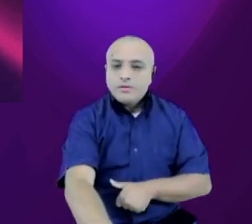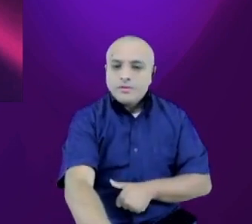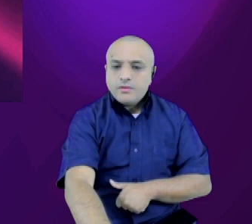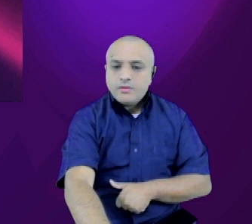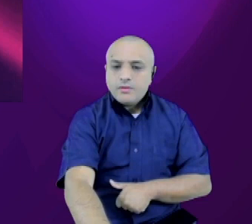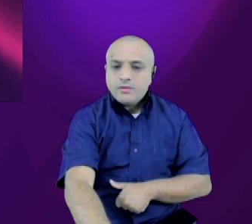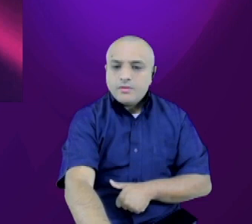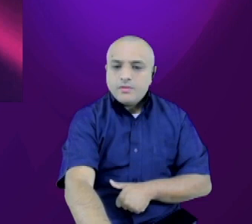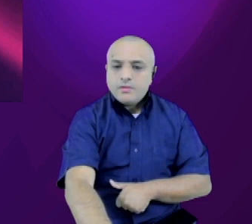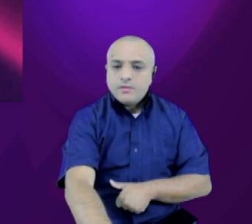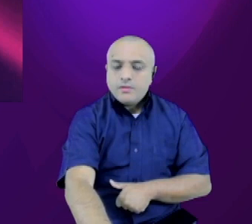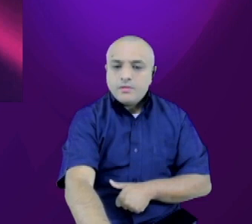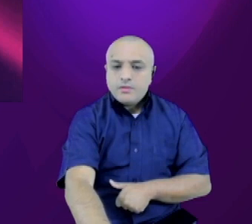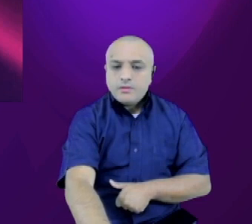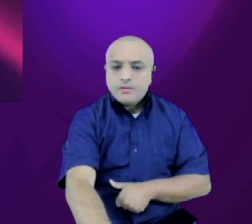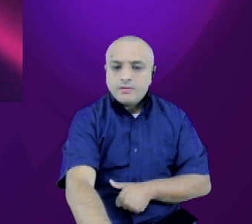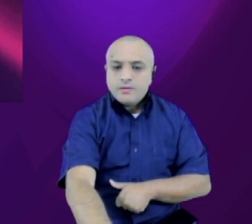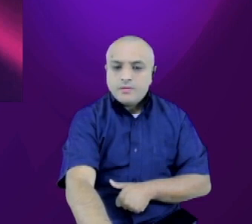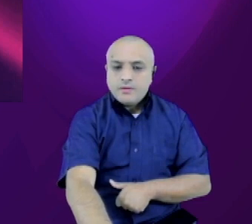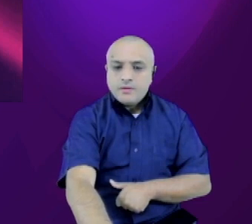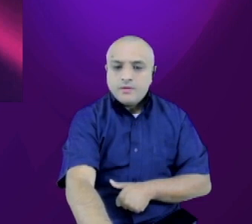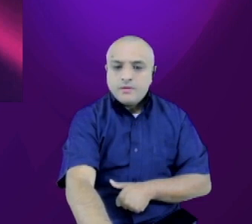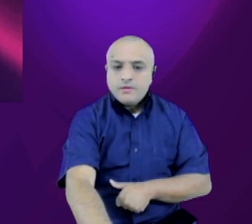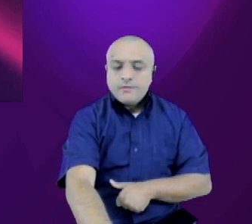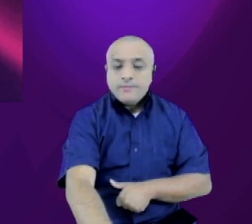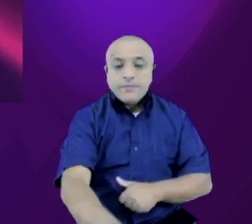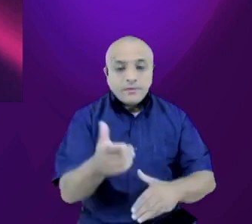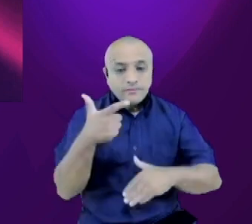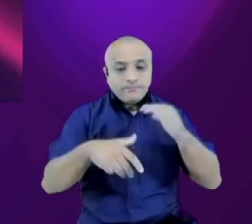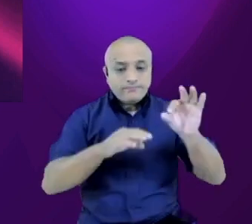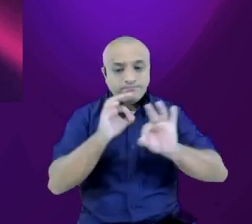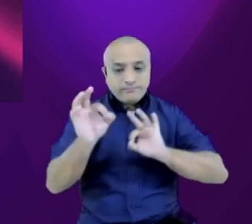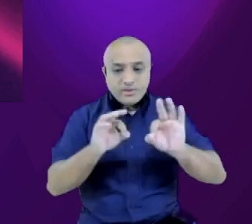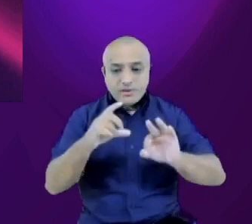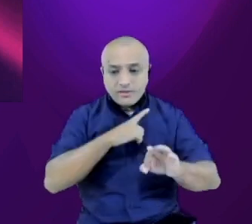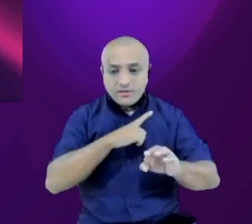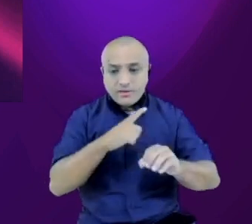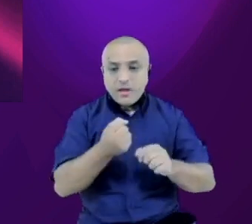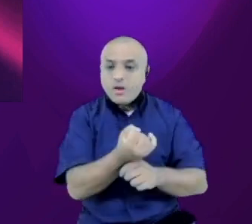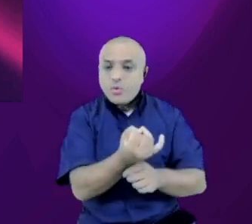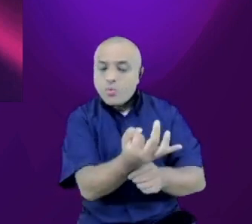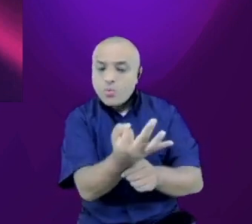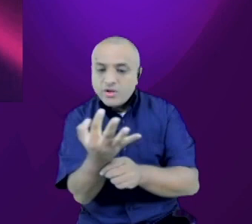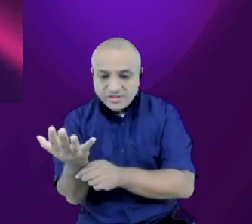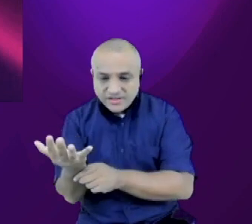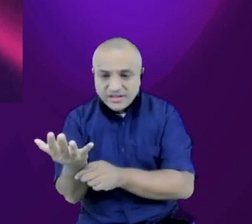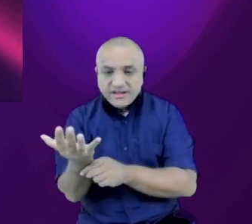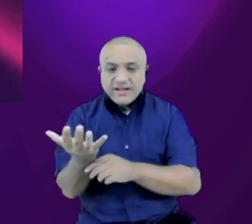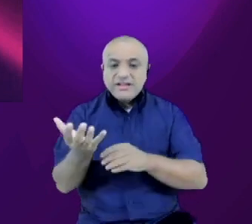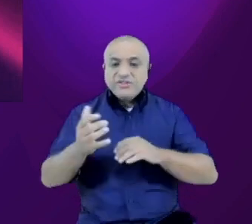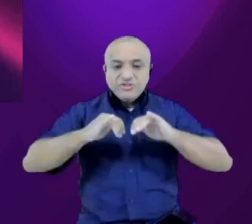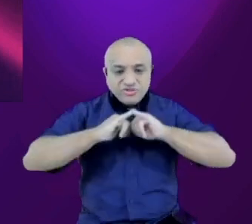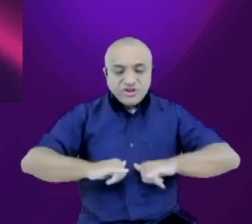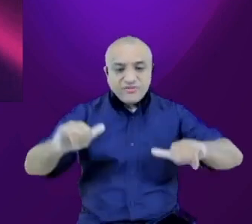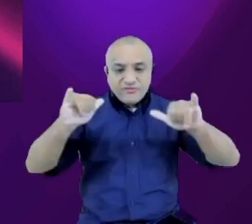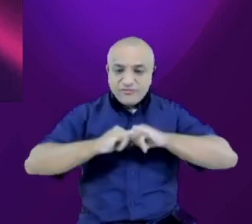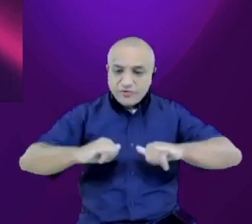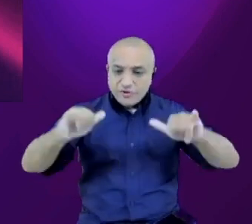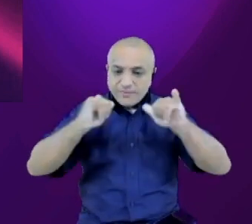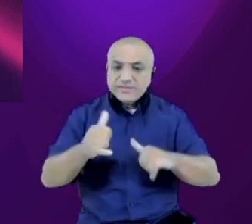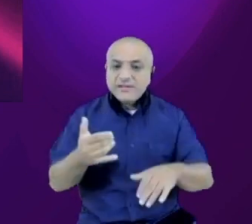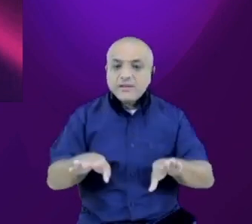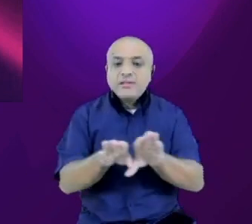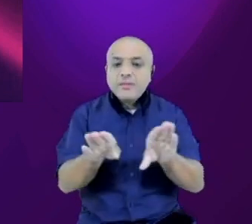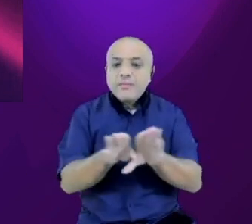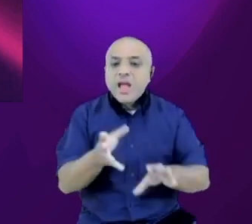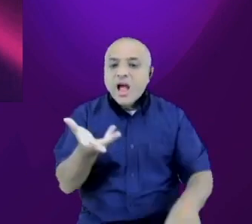aí da capacidade de captação de imagem, da quantidade de informação e da velocidade